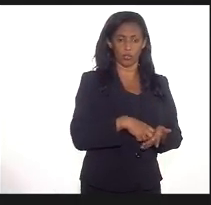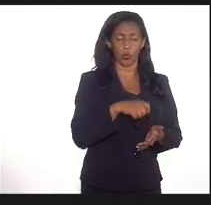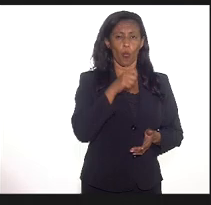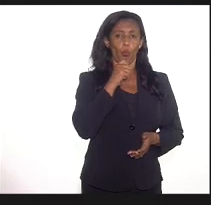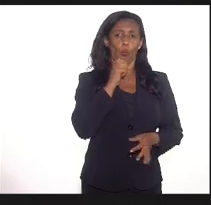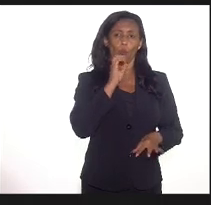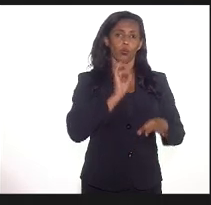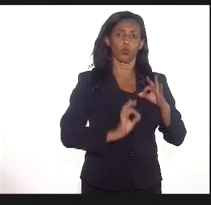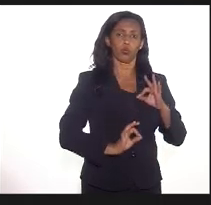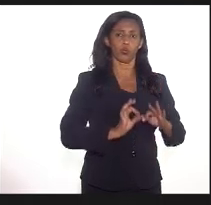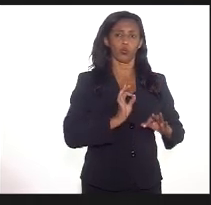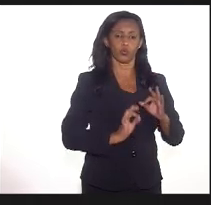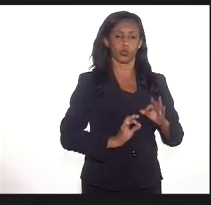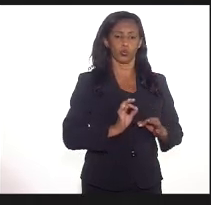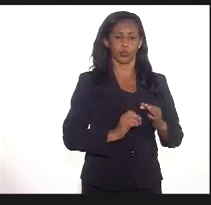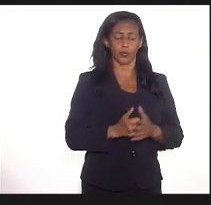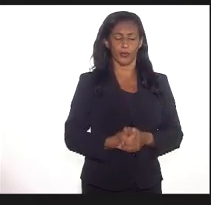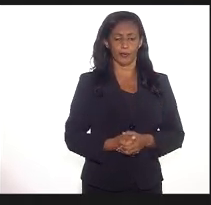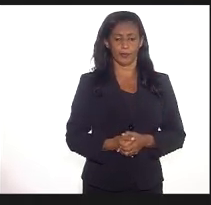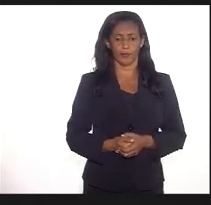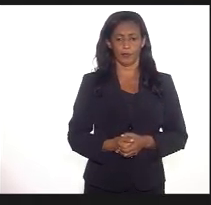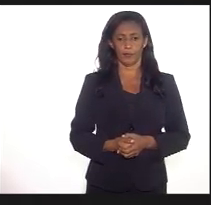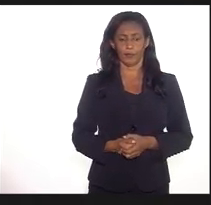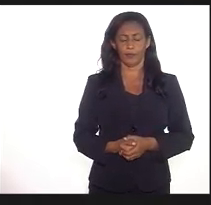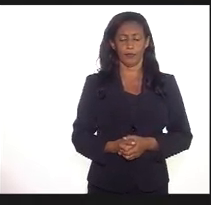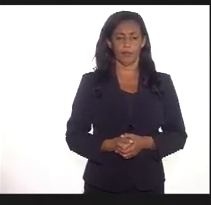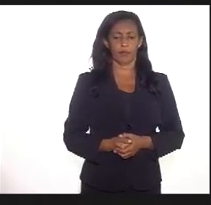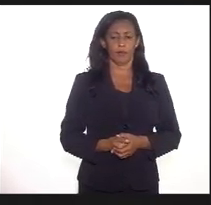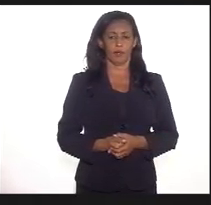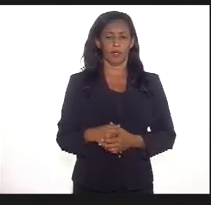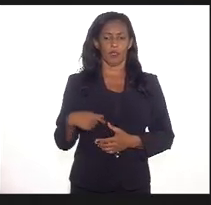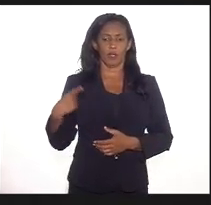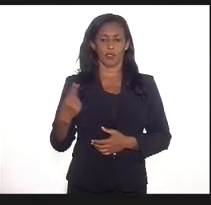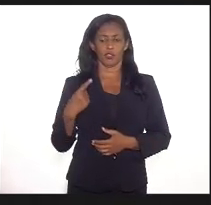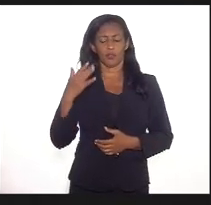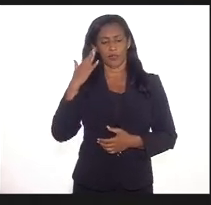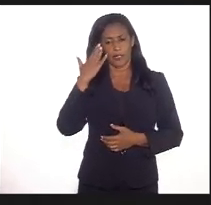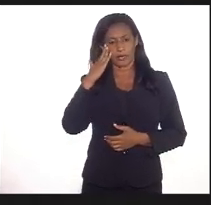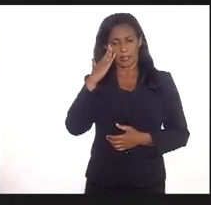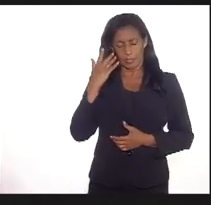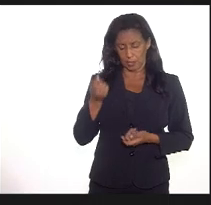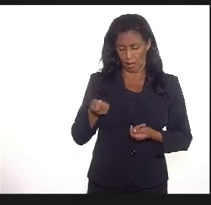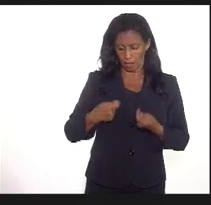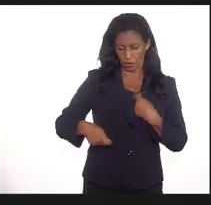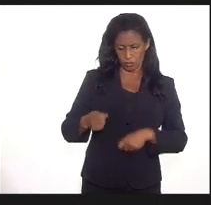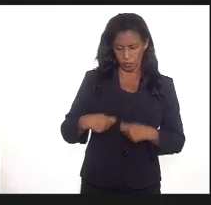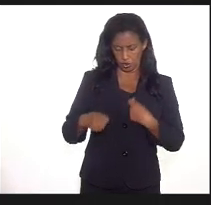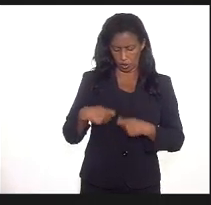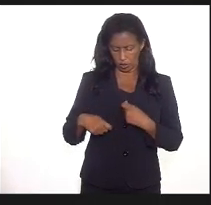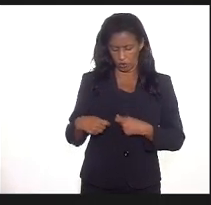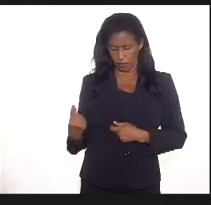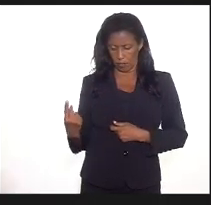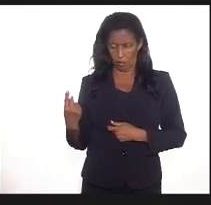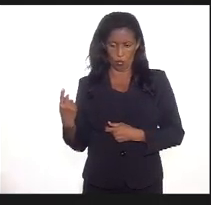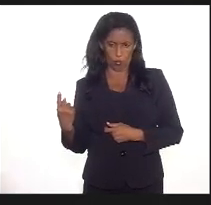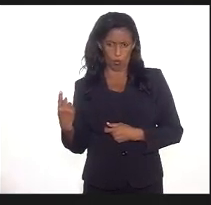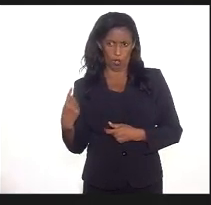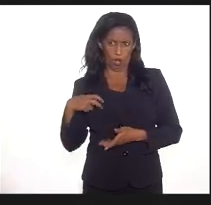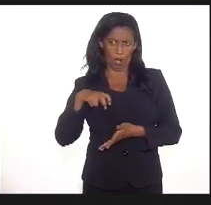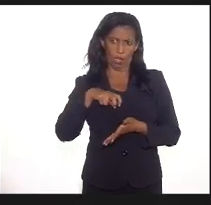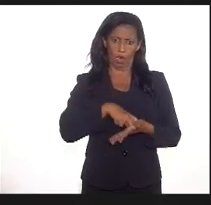jurídico devido. Apesar de entender que a punição administrativa é uma e a